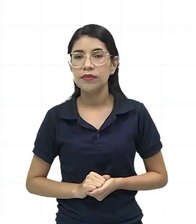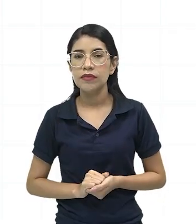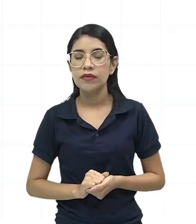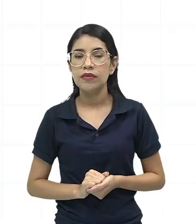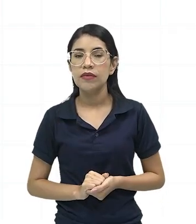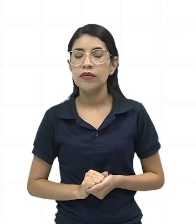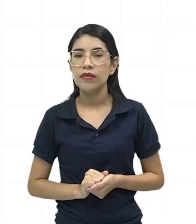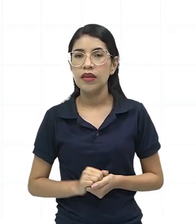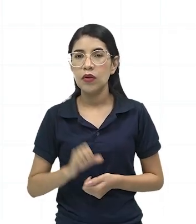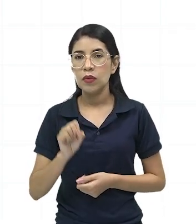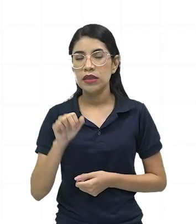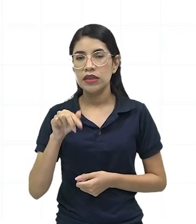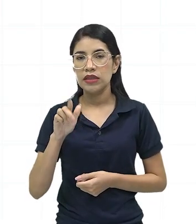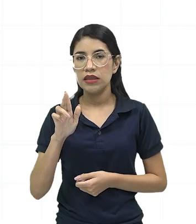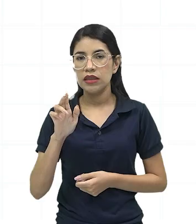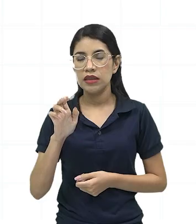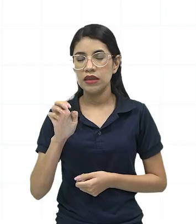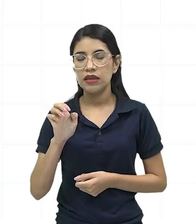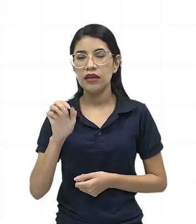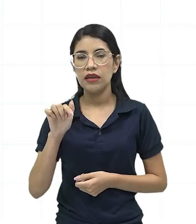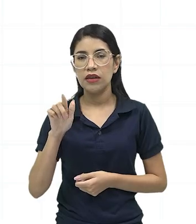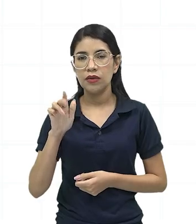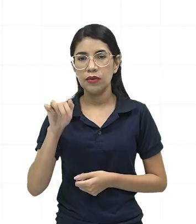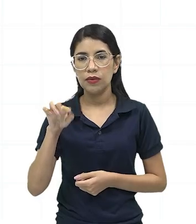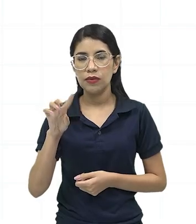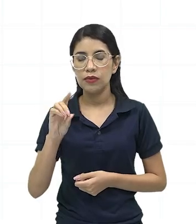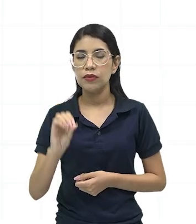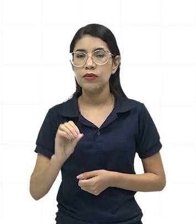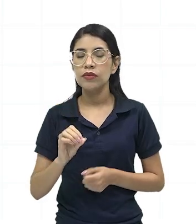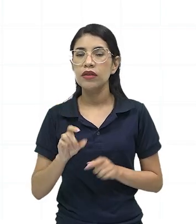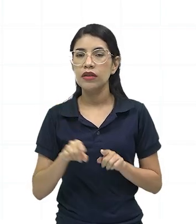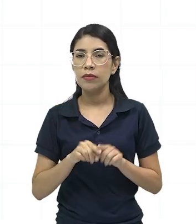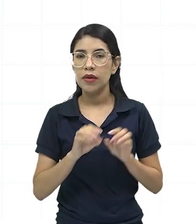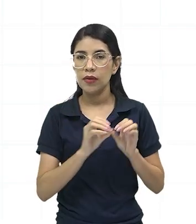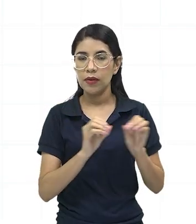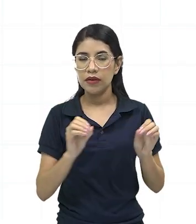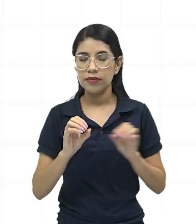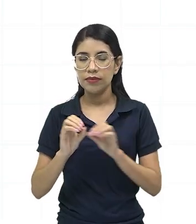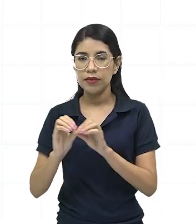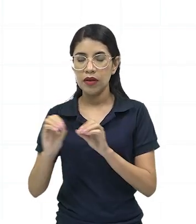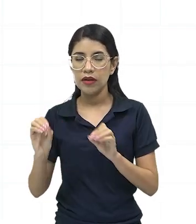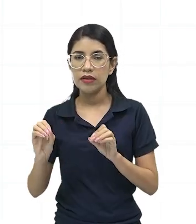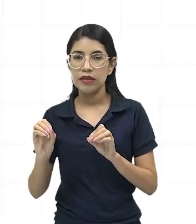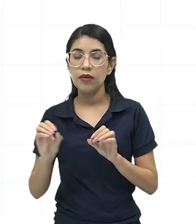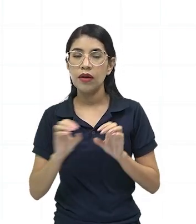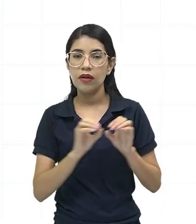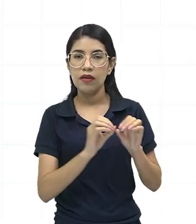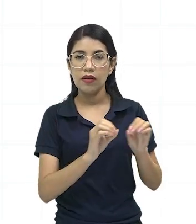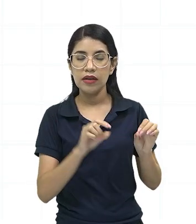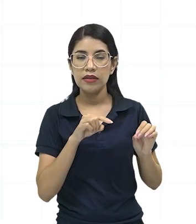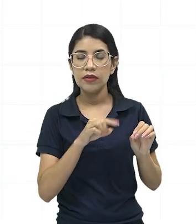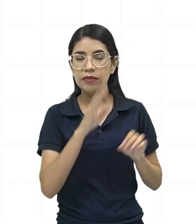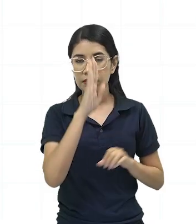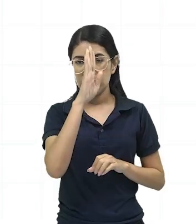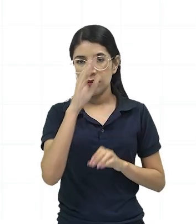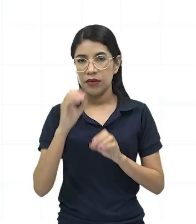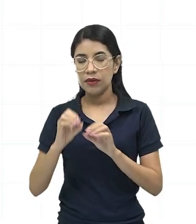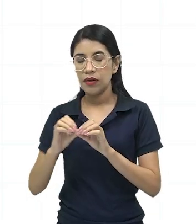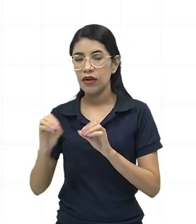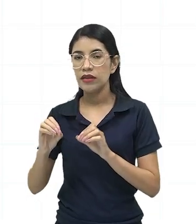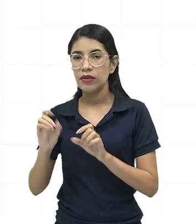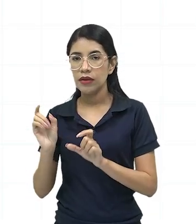Conforme o que foi solicitado. Mesma coisa, 2 orações, sendo uma oração principal e a